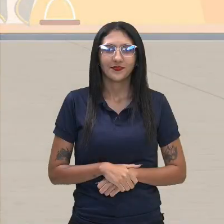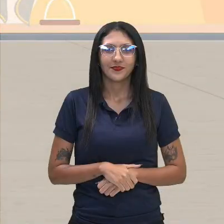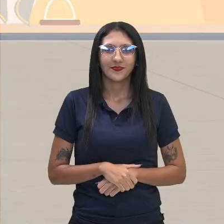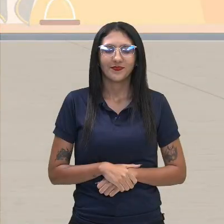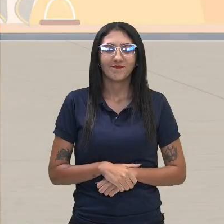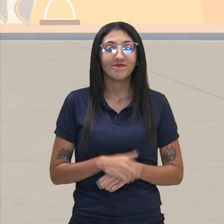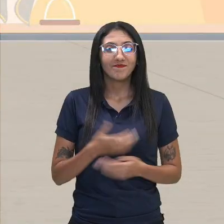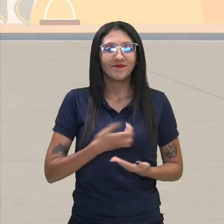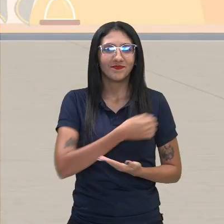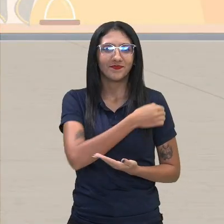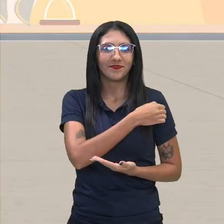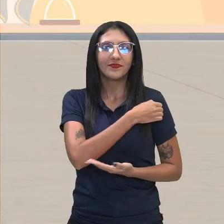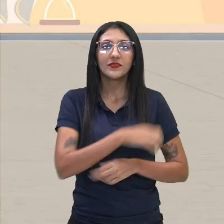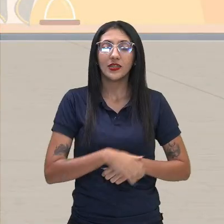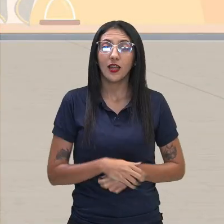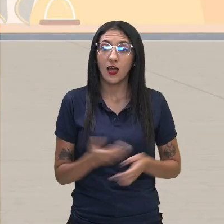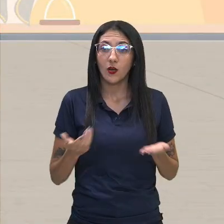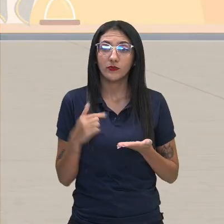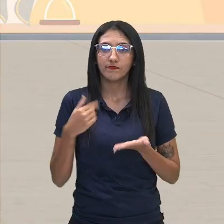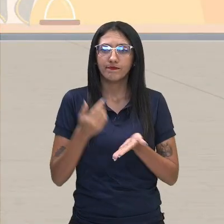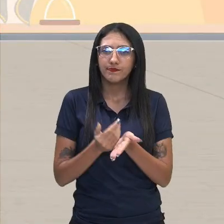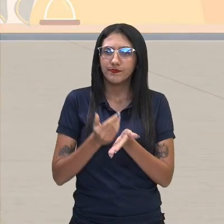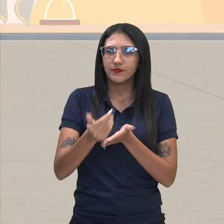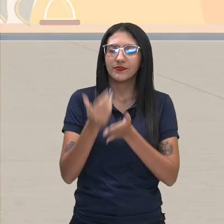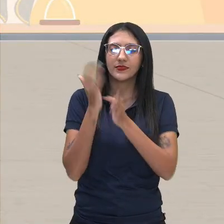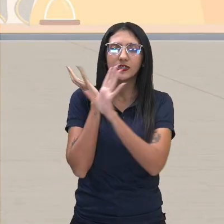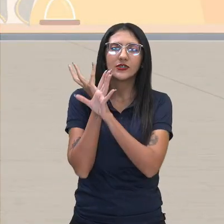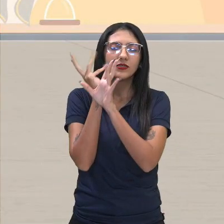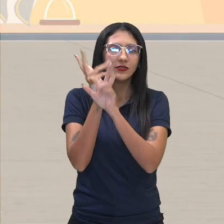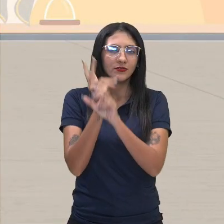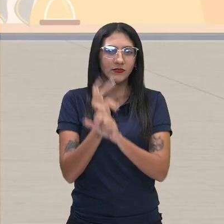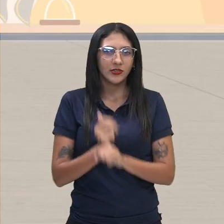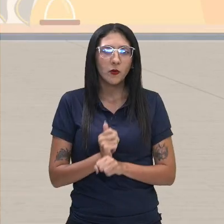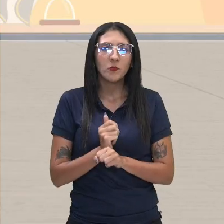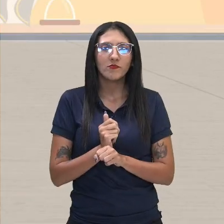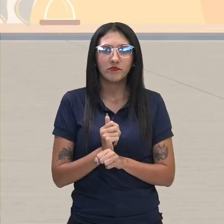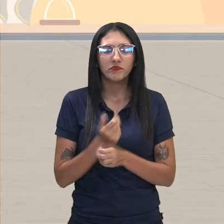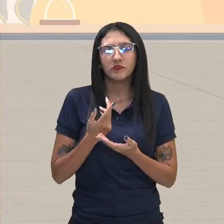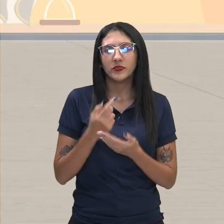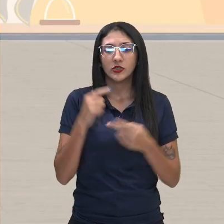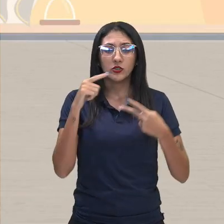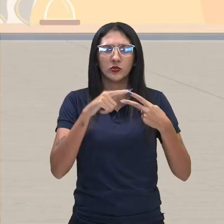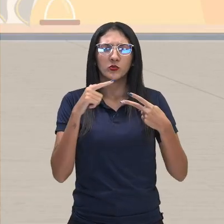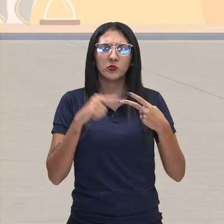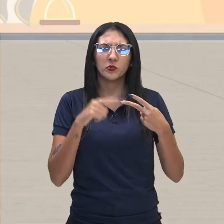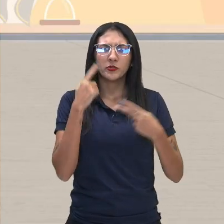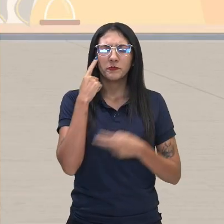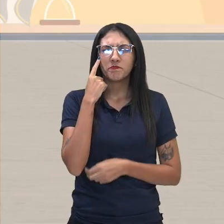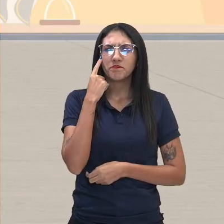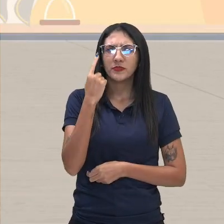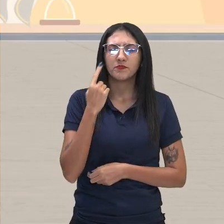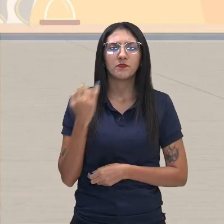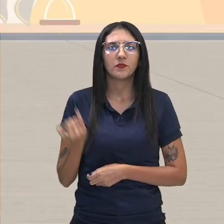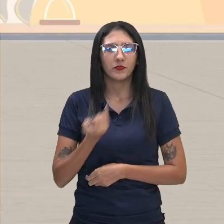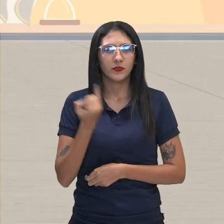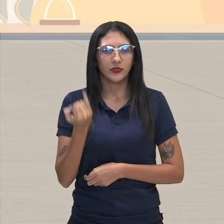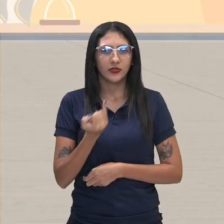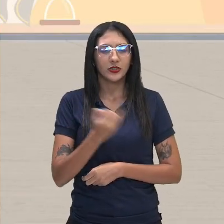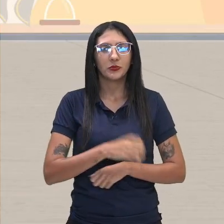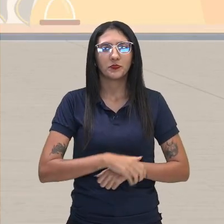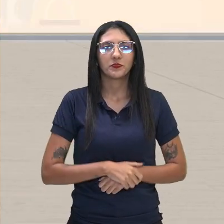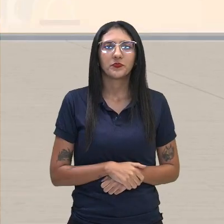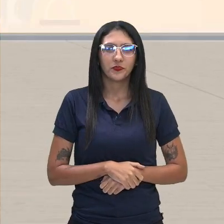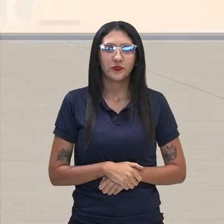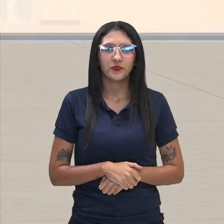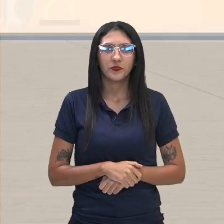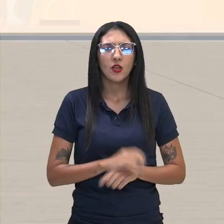Queridos alunos, iremos começar a nossa revisão com dois questionamentos importantes. O que